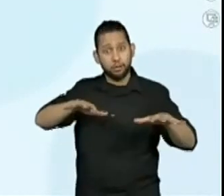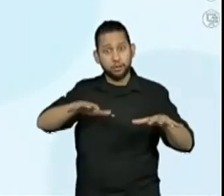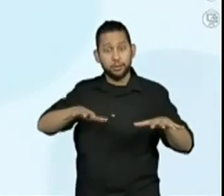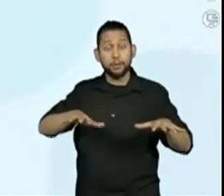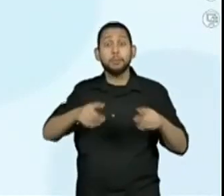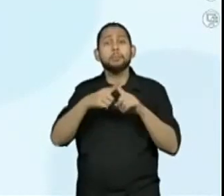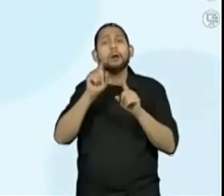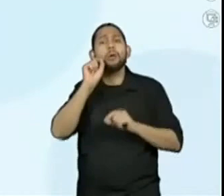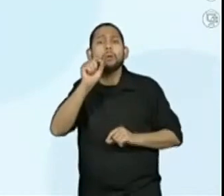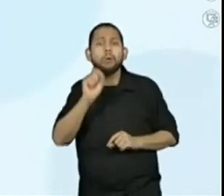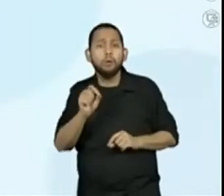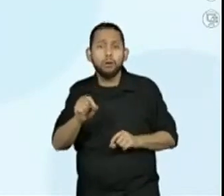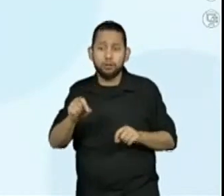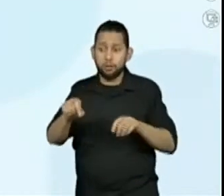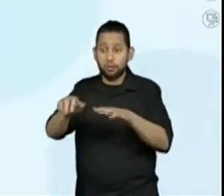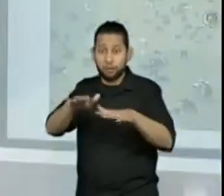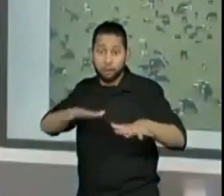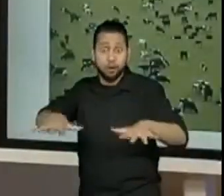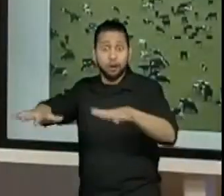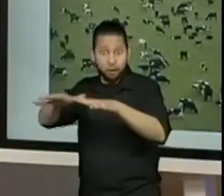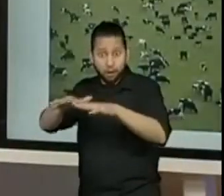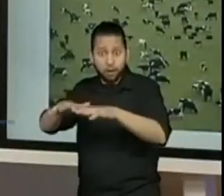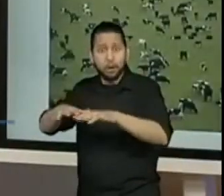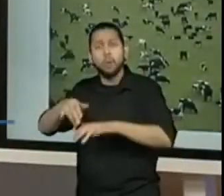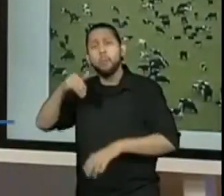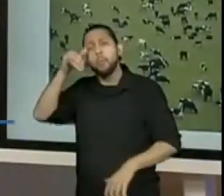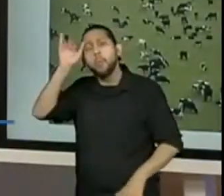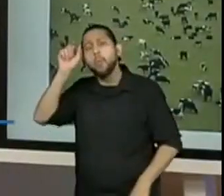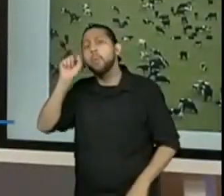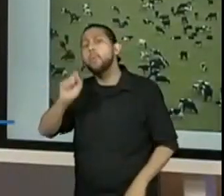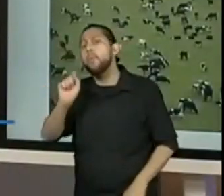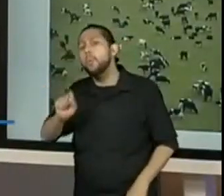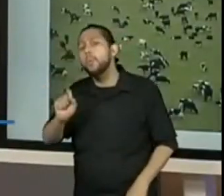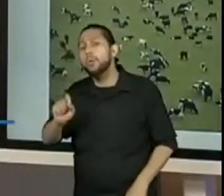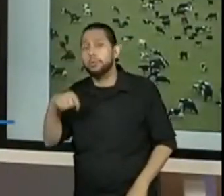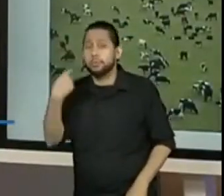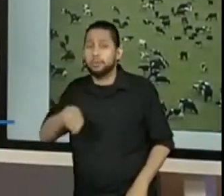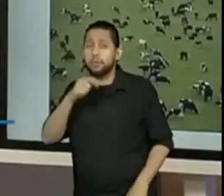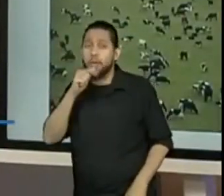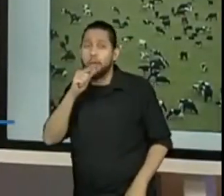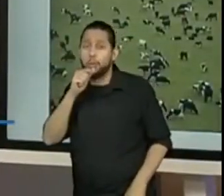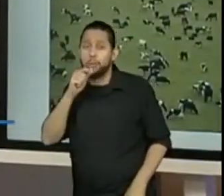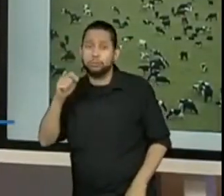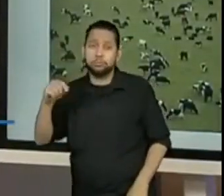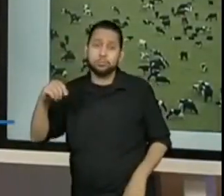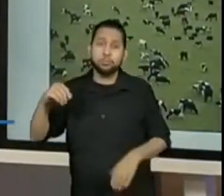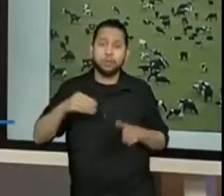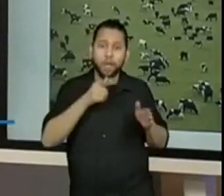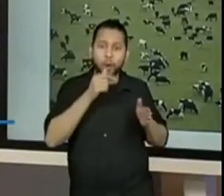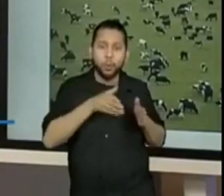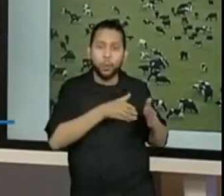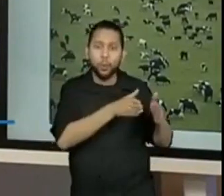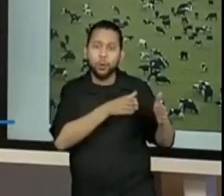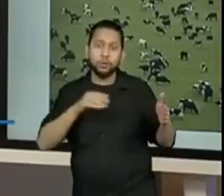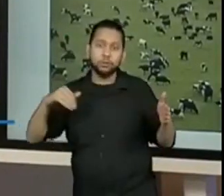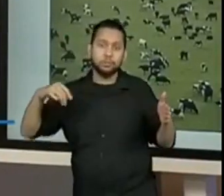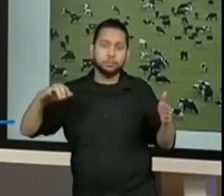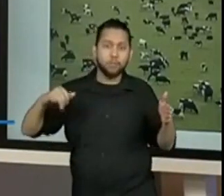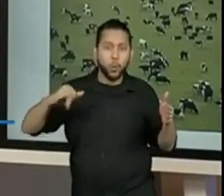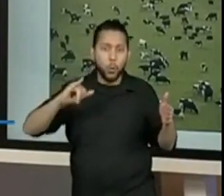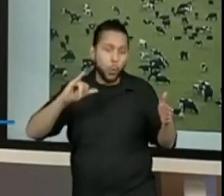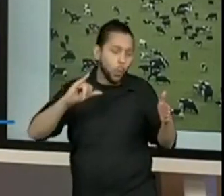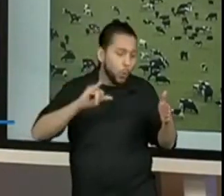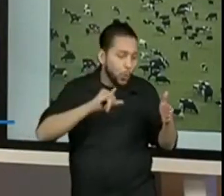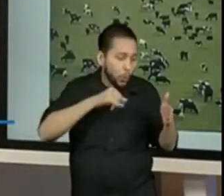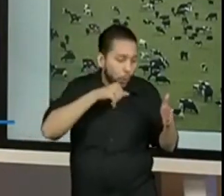estrategicamente em relação aos rios. Então, são trechos muito úmidos, em decorrência de estarem